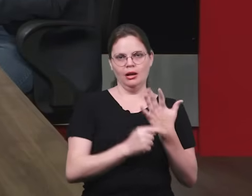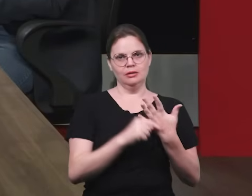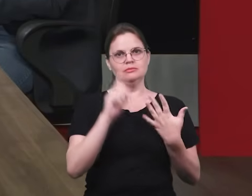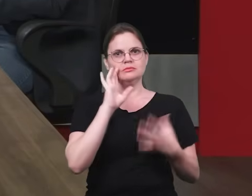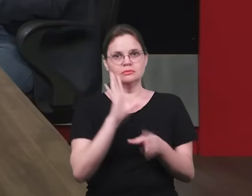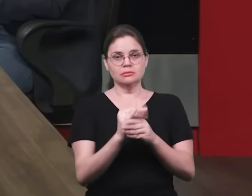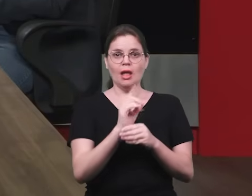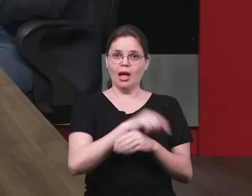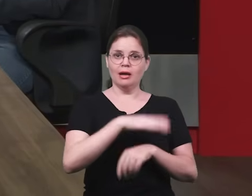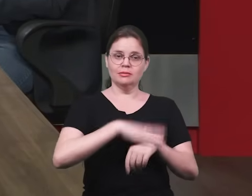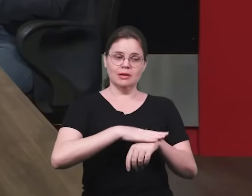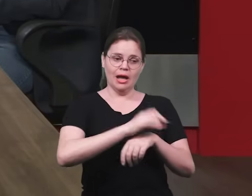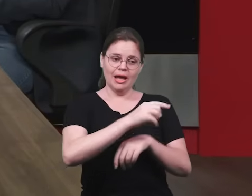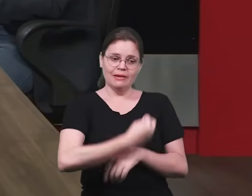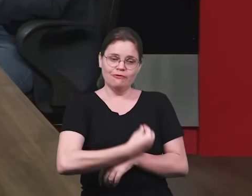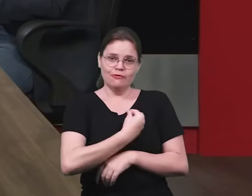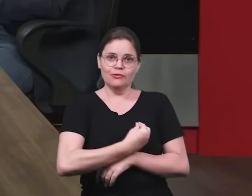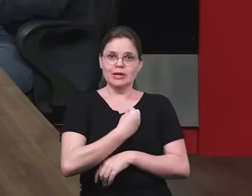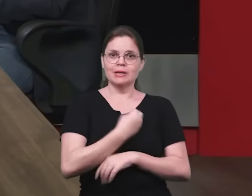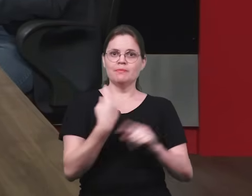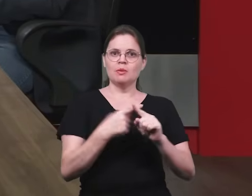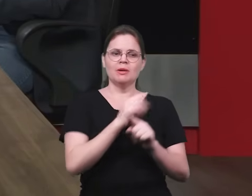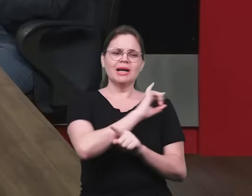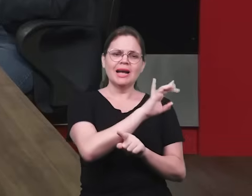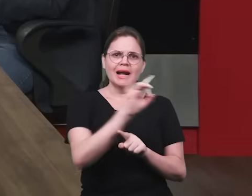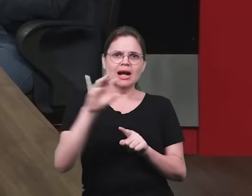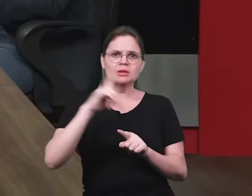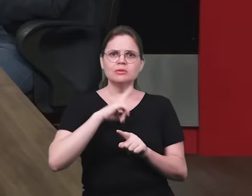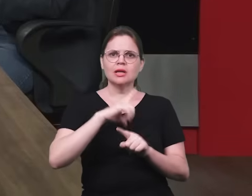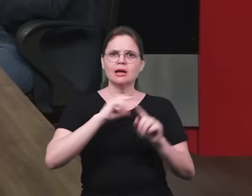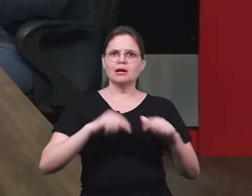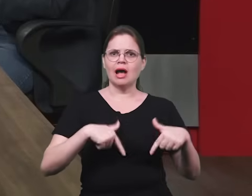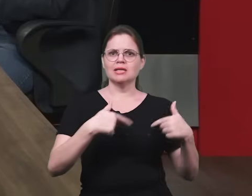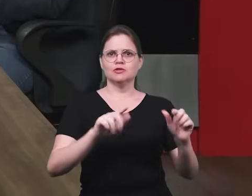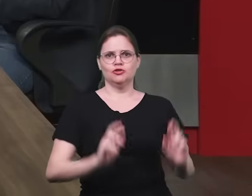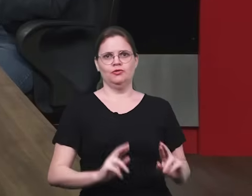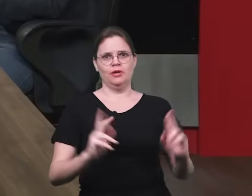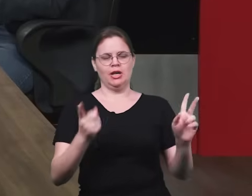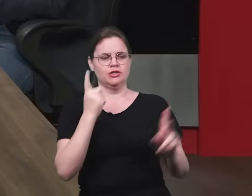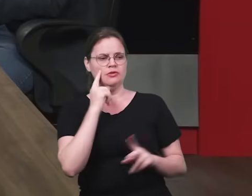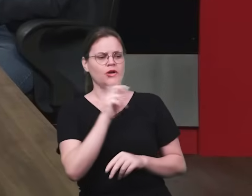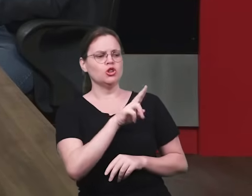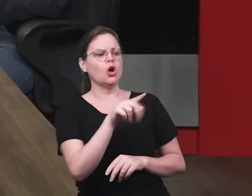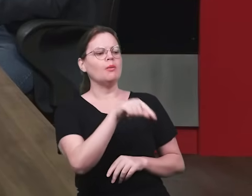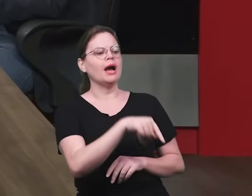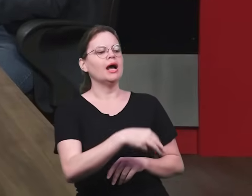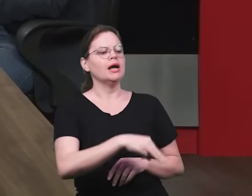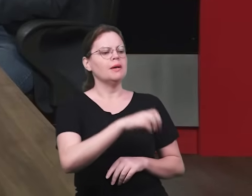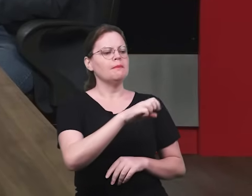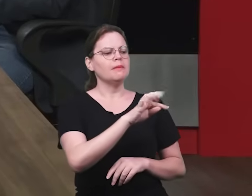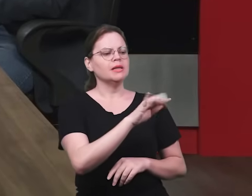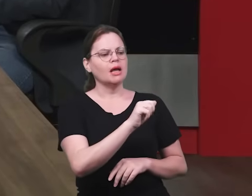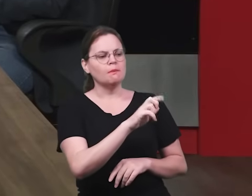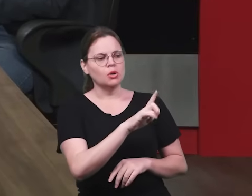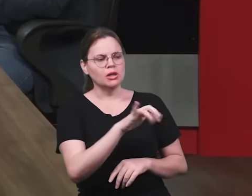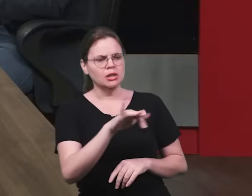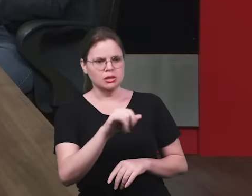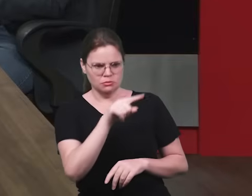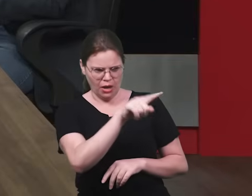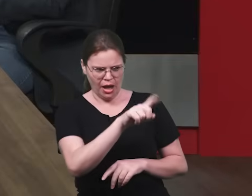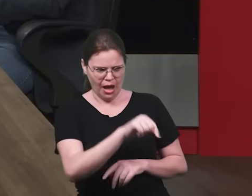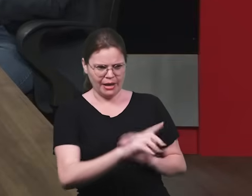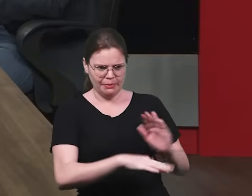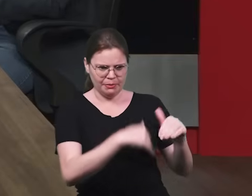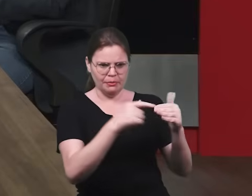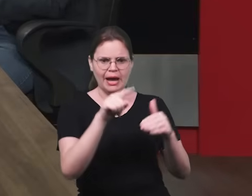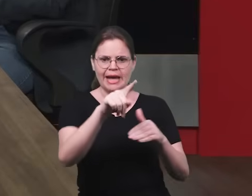nome, porque fomos vendo que cada coisa age de uma maneira diferente. Então vamos dar um nome a isso aqui. Isso aqui vai ser metabolismo. Então vamos dar um nome a isso aqui. Isso aqui